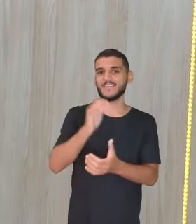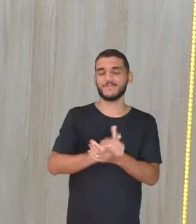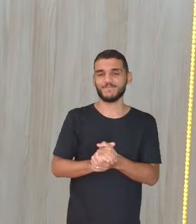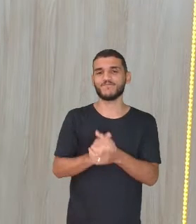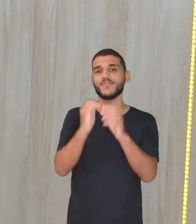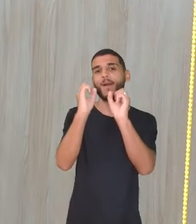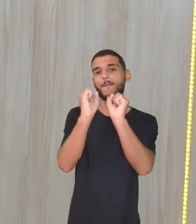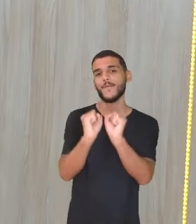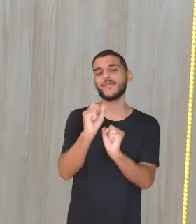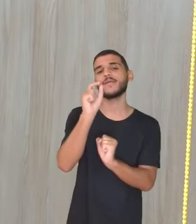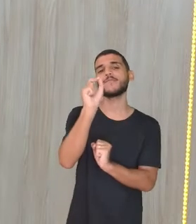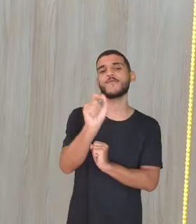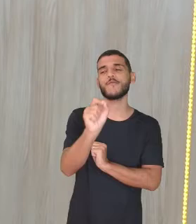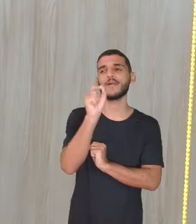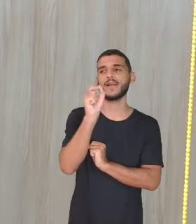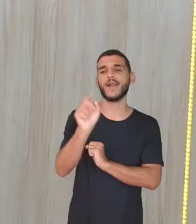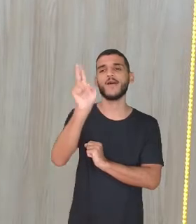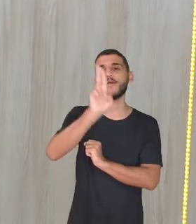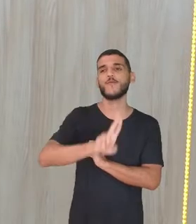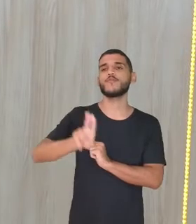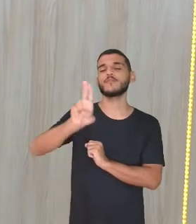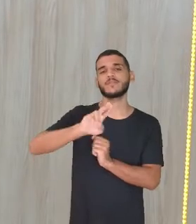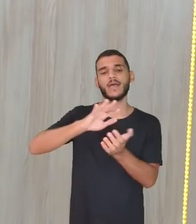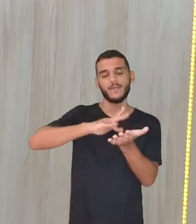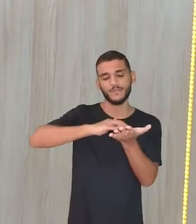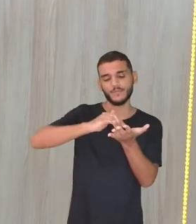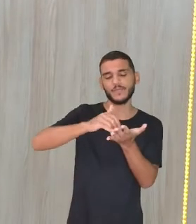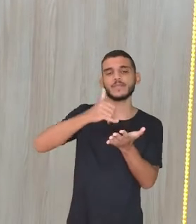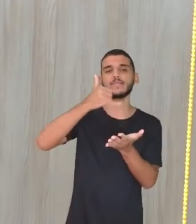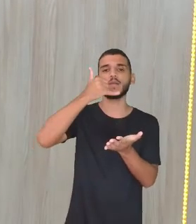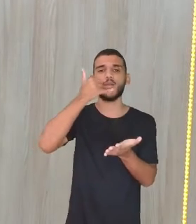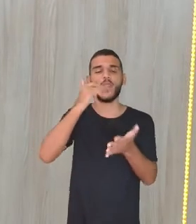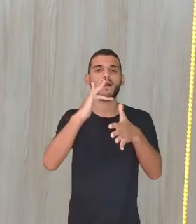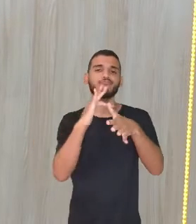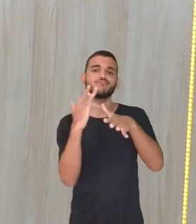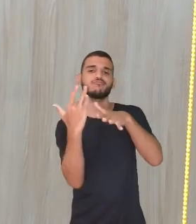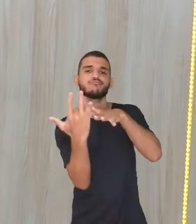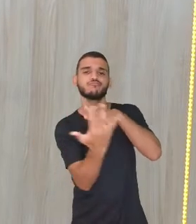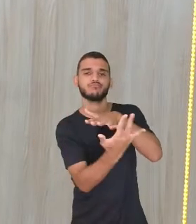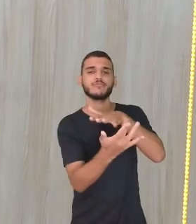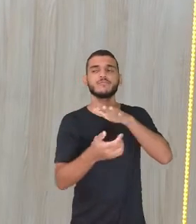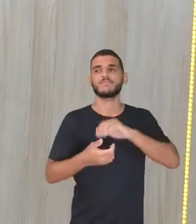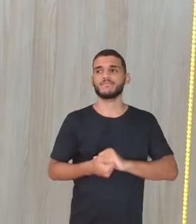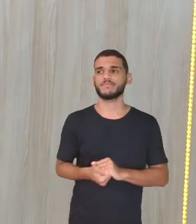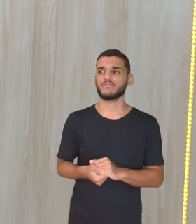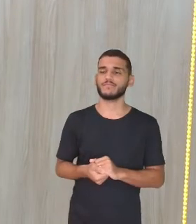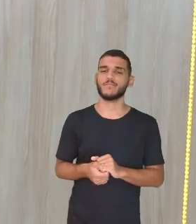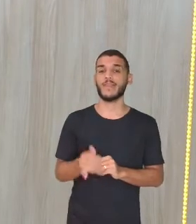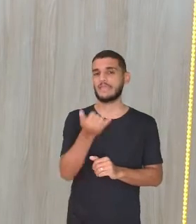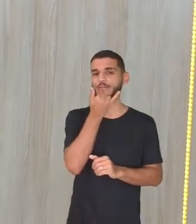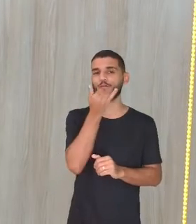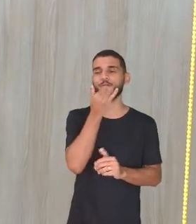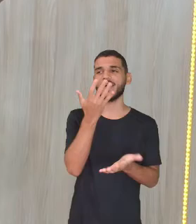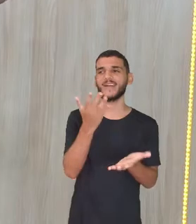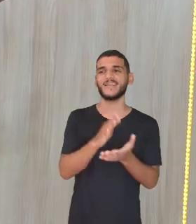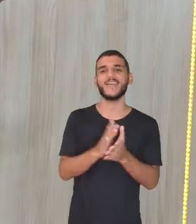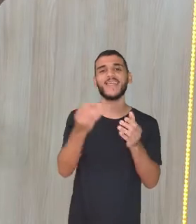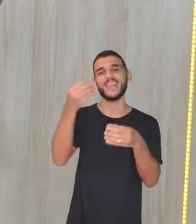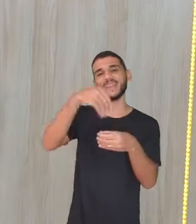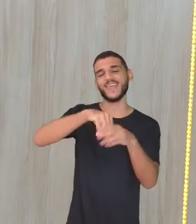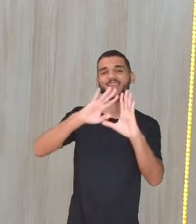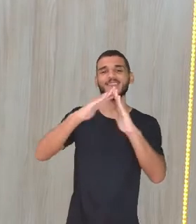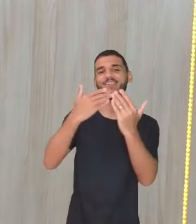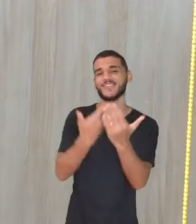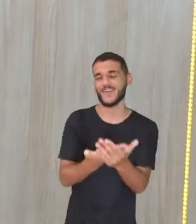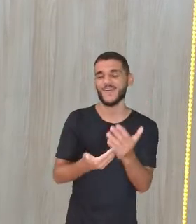aqui uso de celular nas redes sociais. Quando eu digo que você, nas redes sociais, ó, na sala de aula,